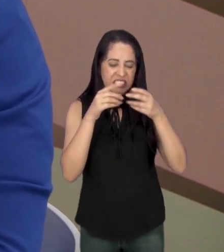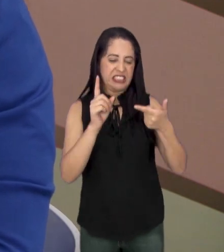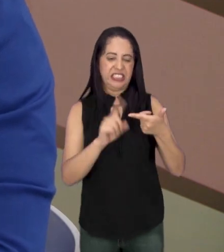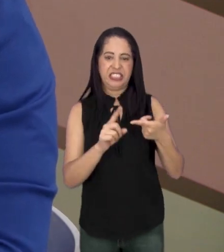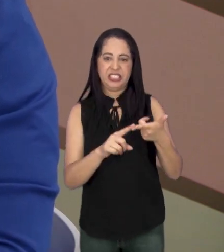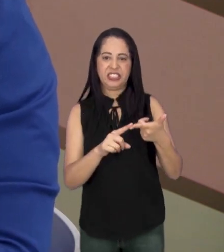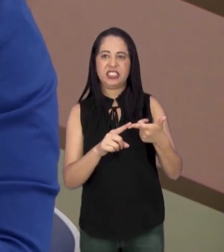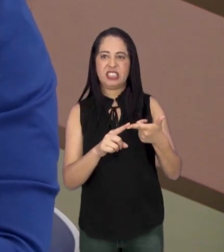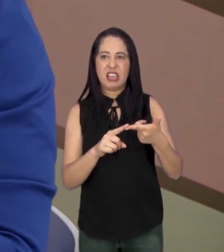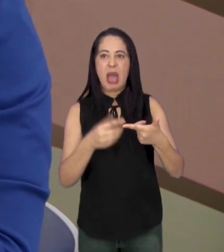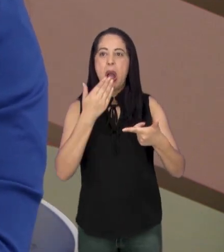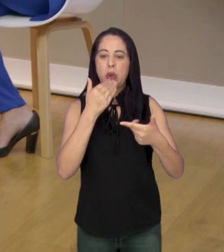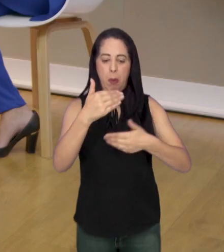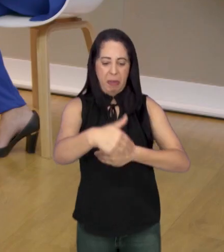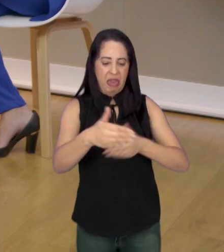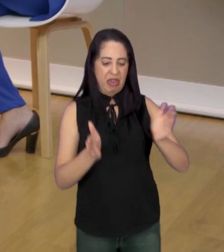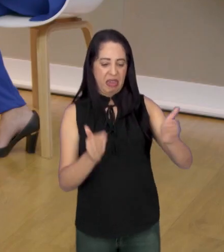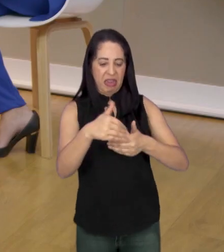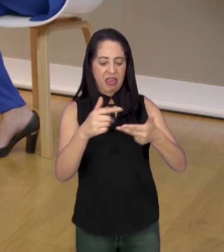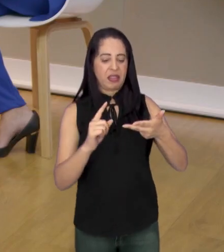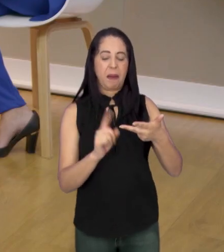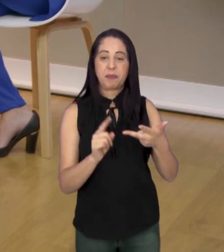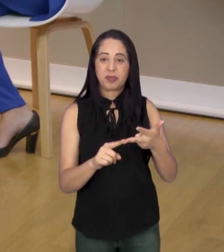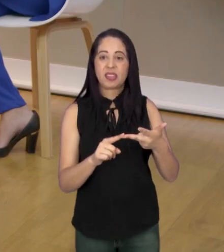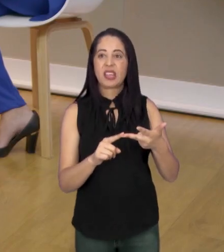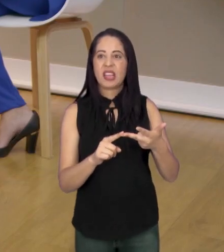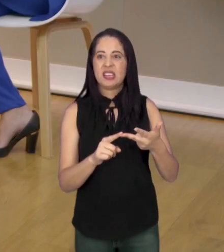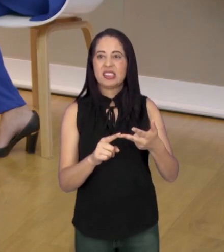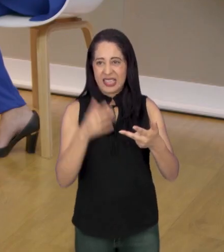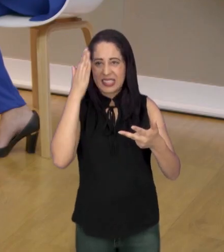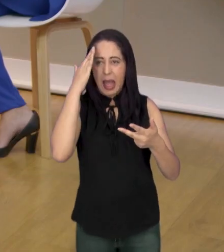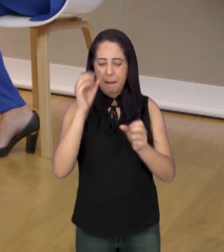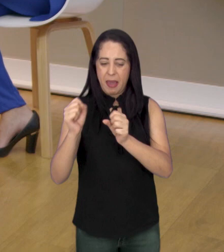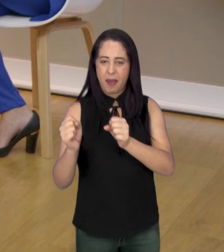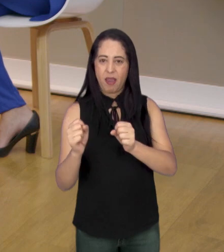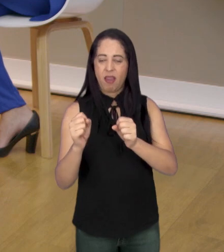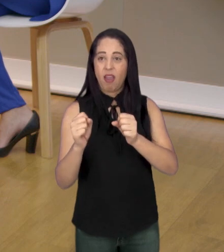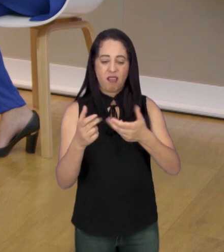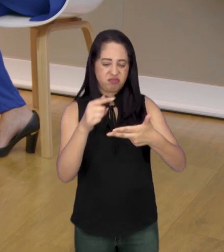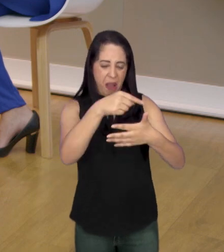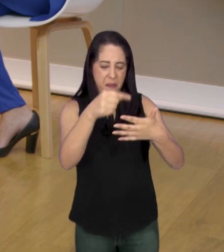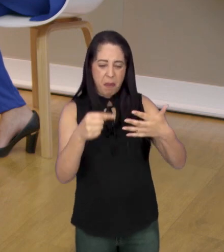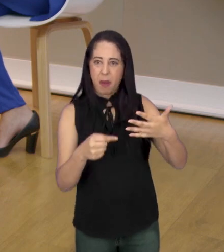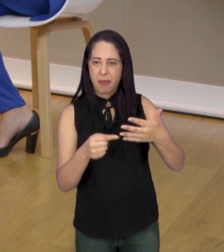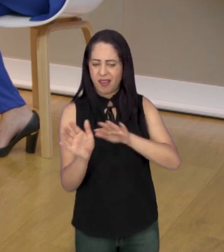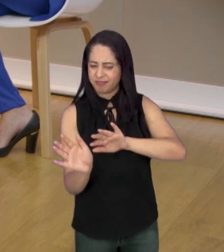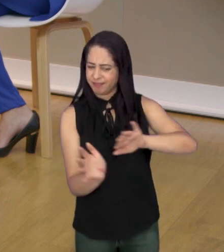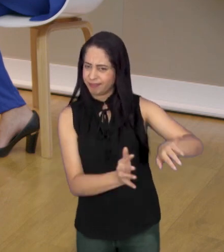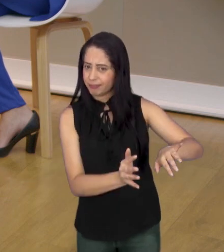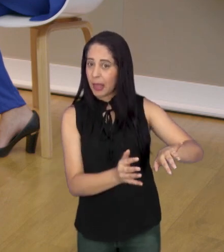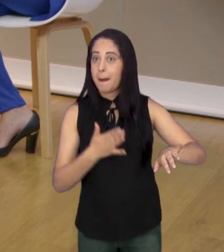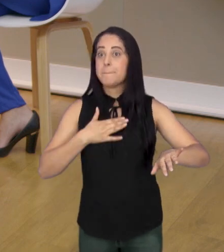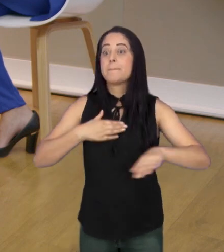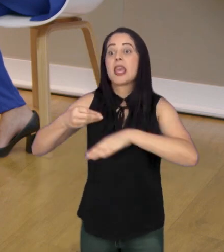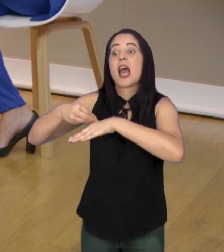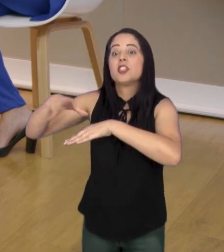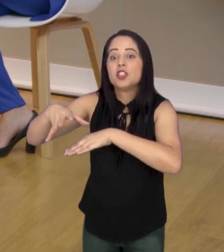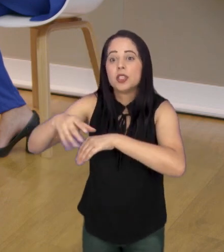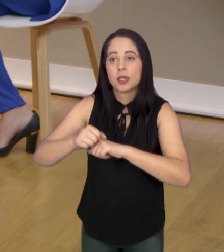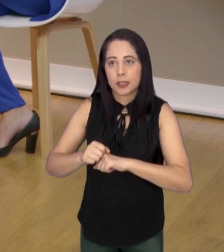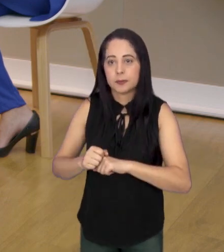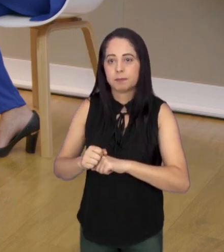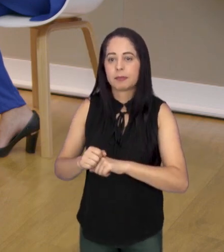foods, né? Enlatados, empacotados, ultraprocessados. Então assim, a minha dica para